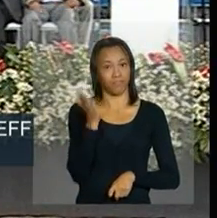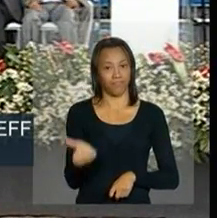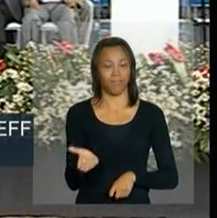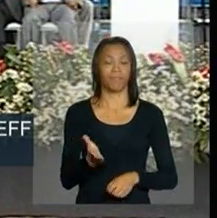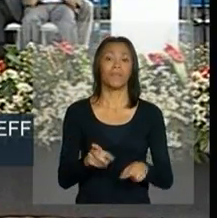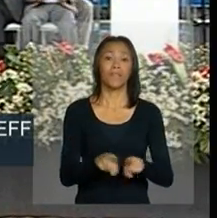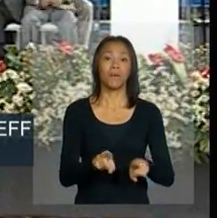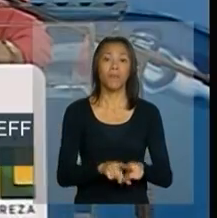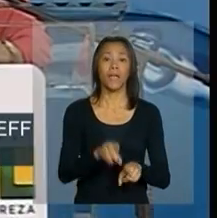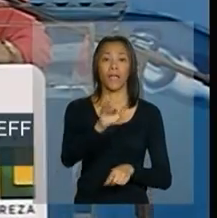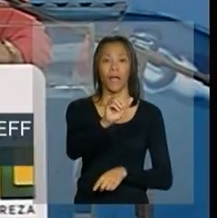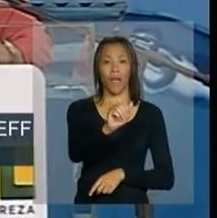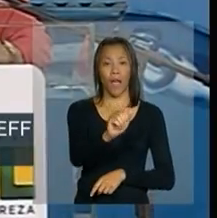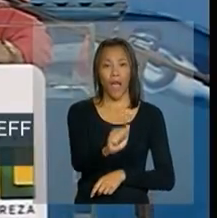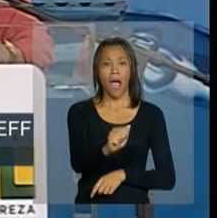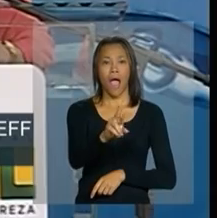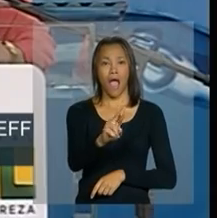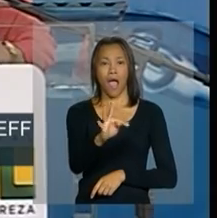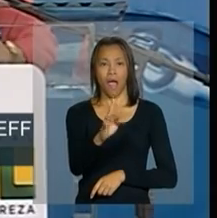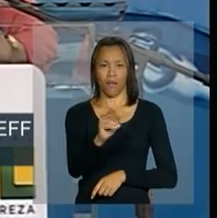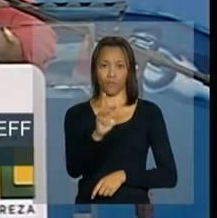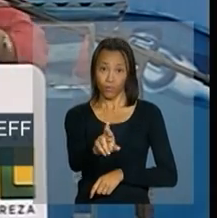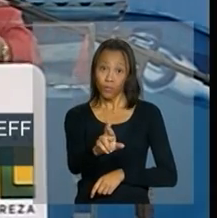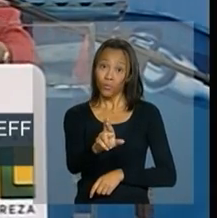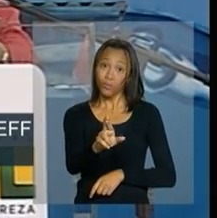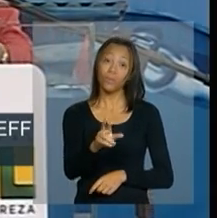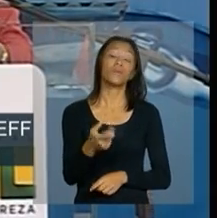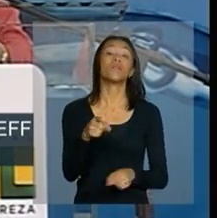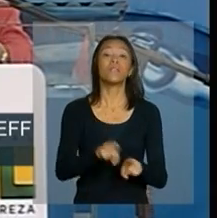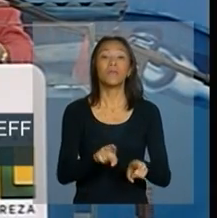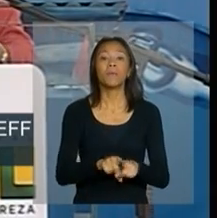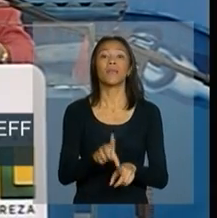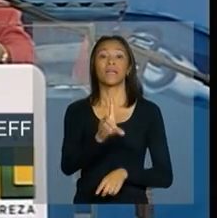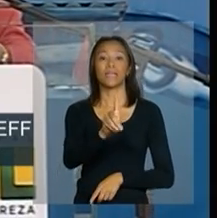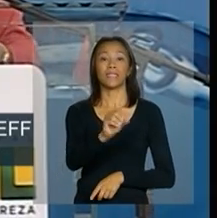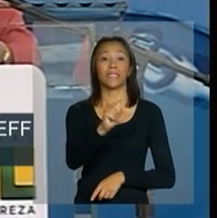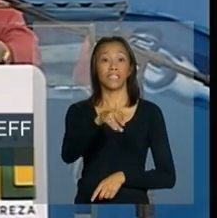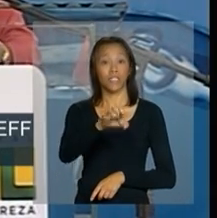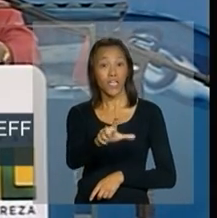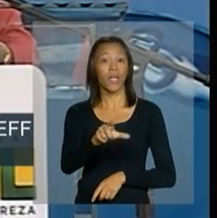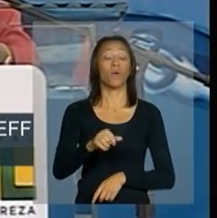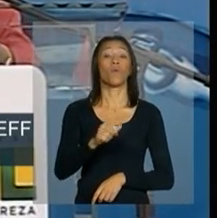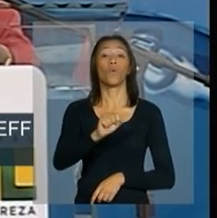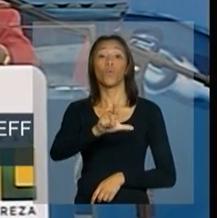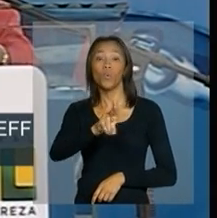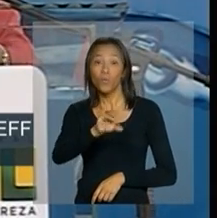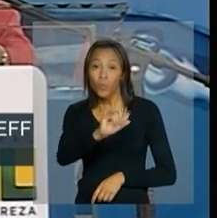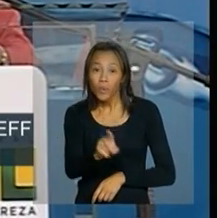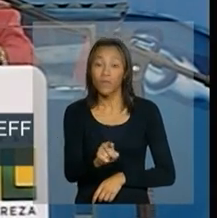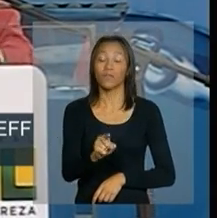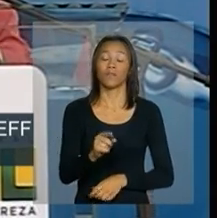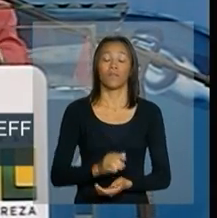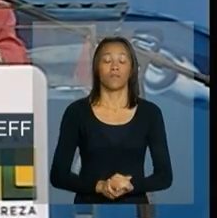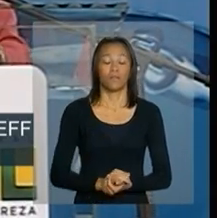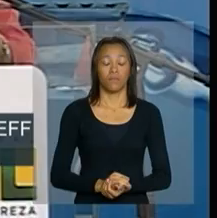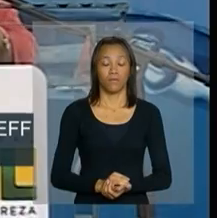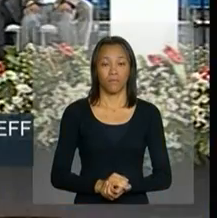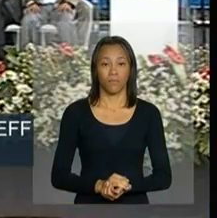ao Arthur Oliveira Maia, ao Daniel Almeida, ao Luiz Alberto.